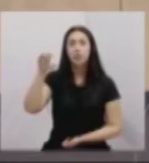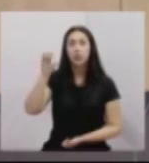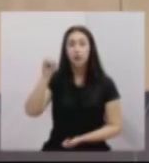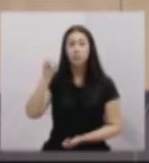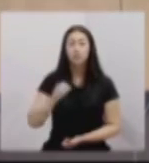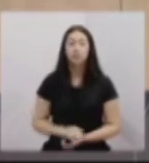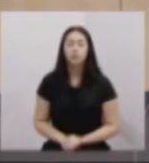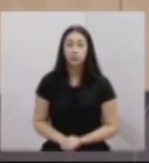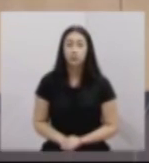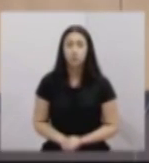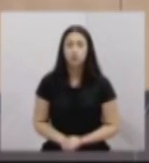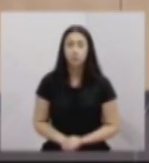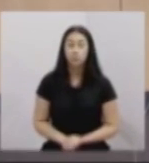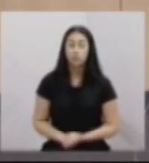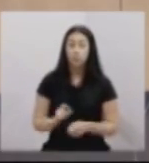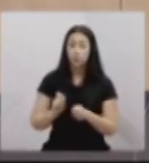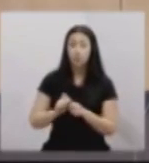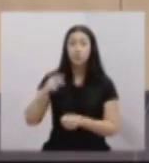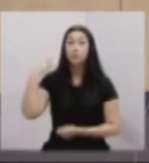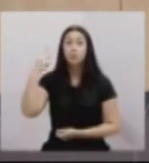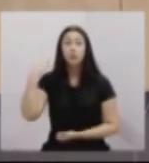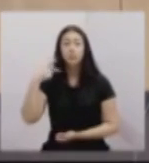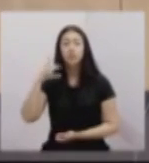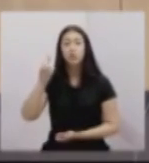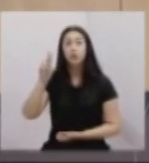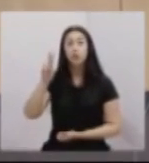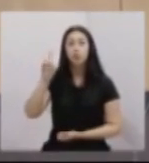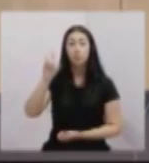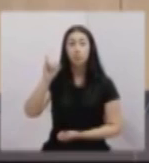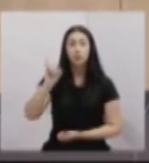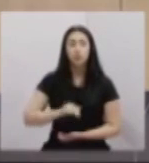de 2021. Voto formulado pelo vereador Dudi.